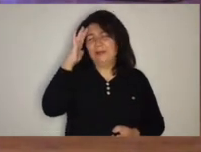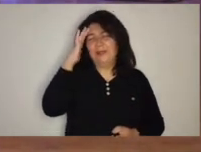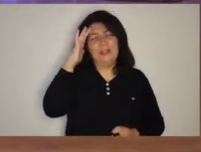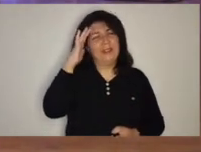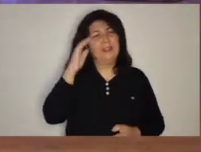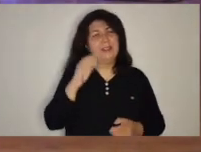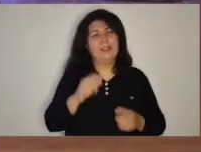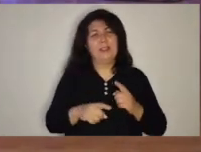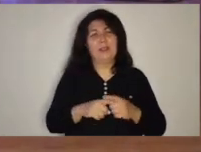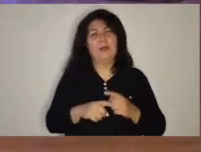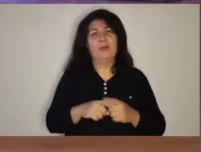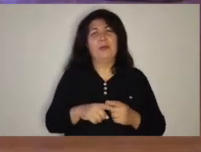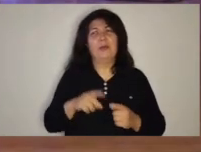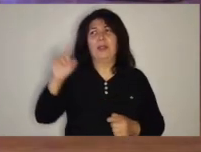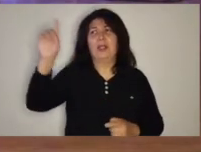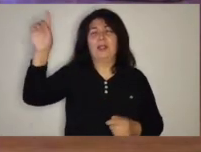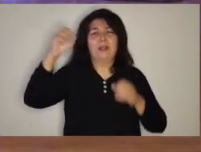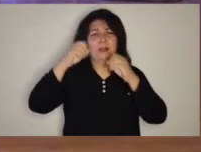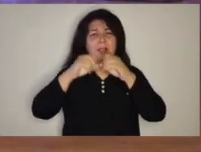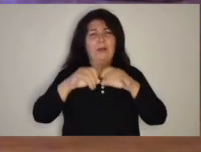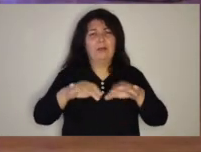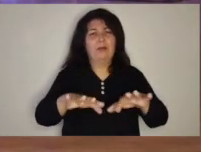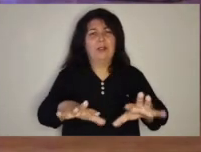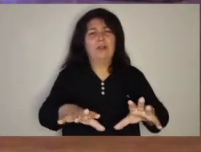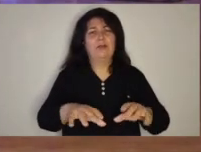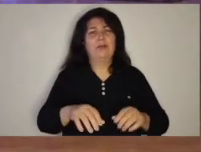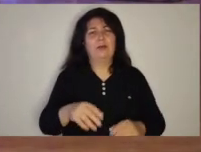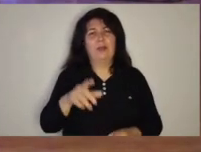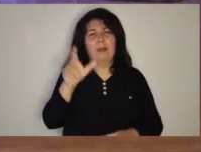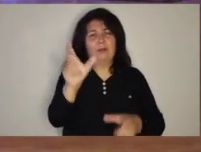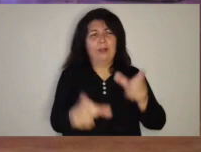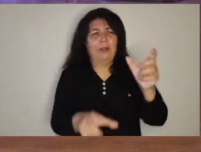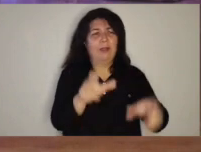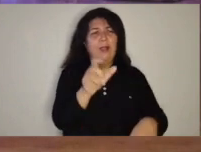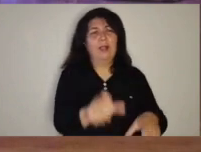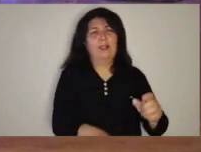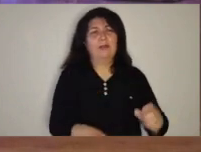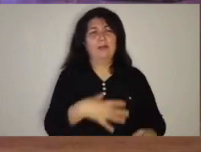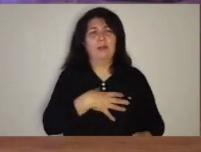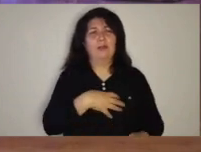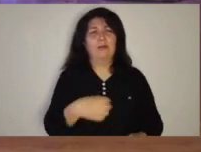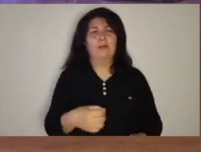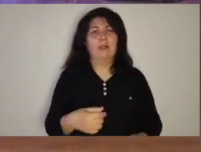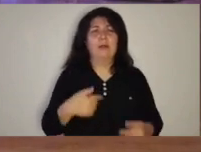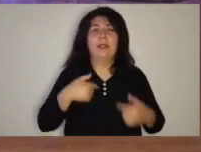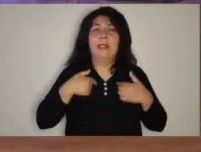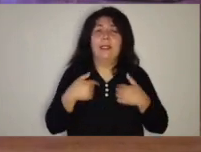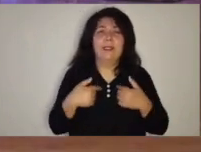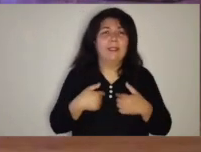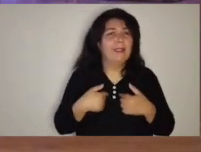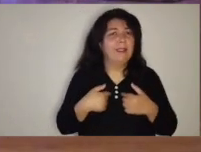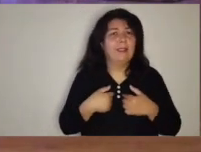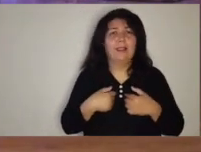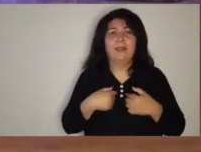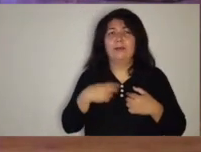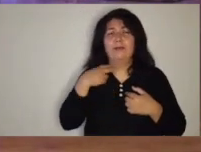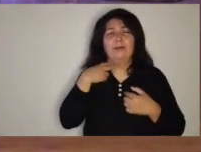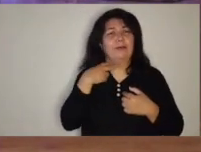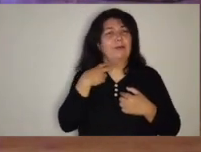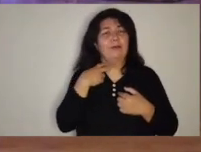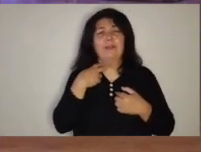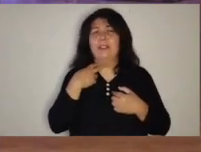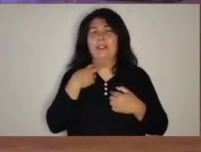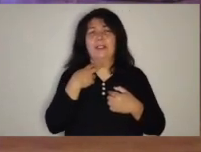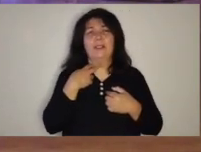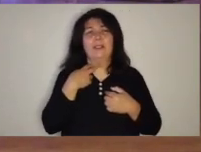E eu não entendia, irmãos, porque tanta gente Deus abençoava com um filho e não cuidava bem. E eu que queria tanto ter um filho,